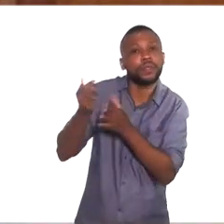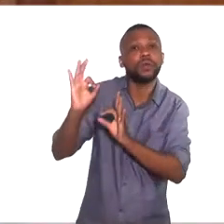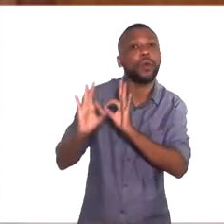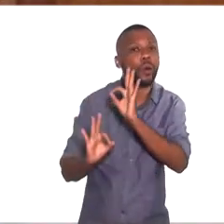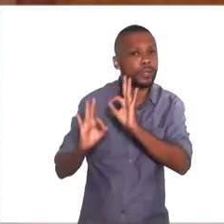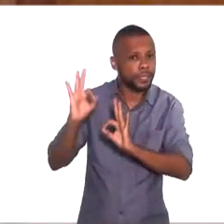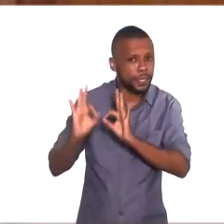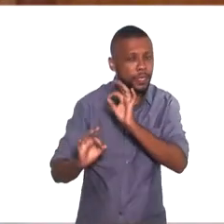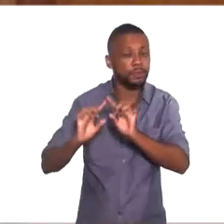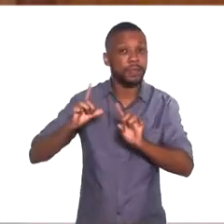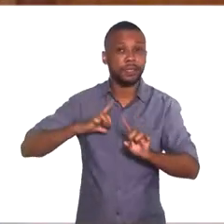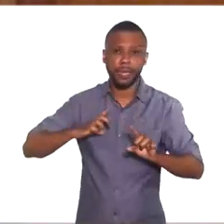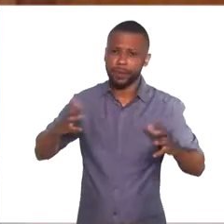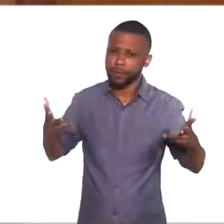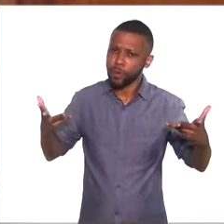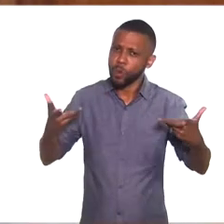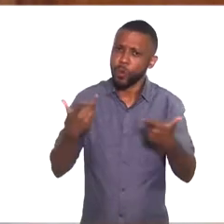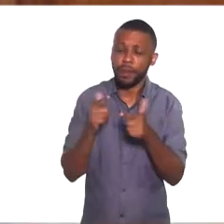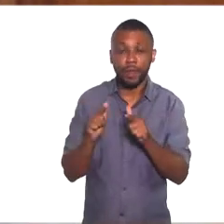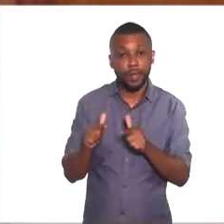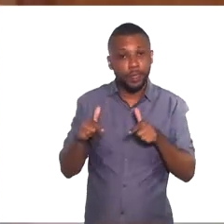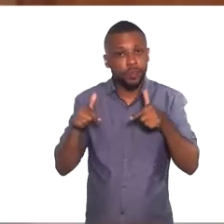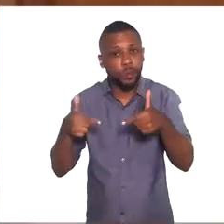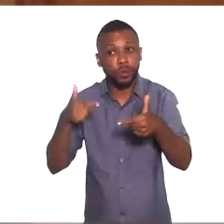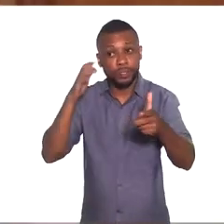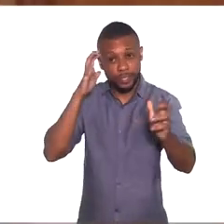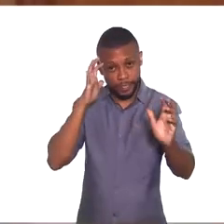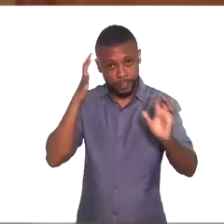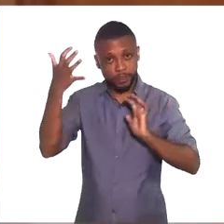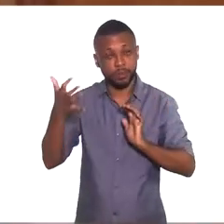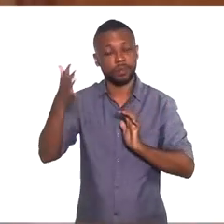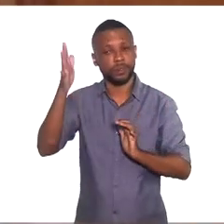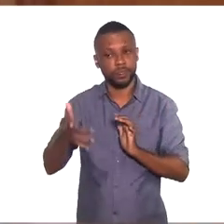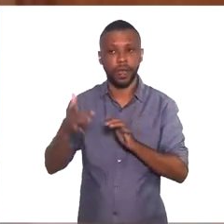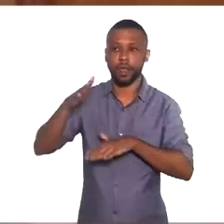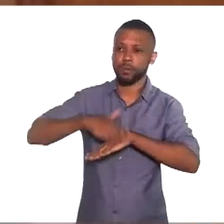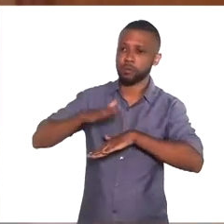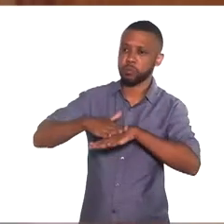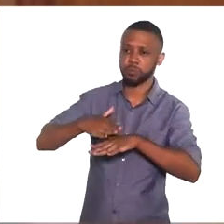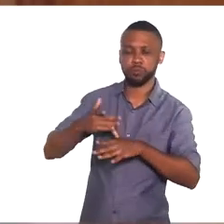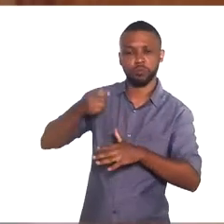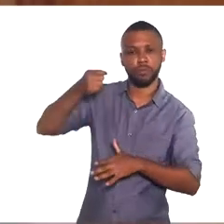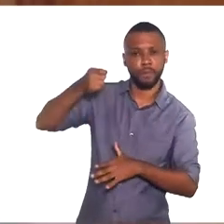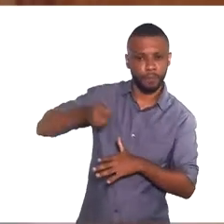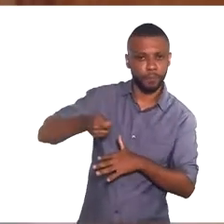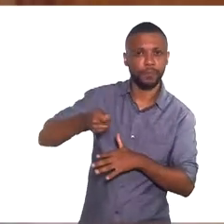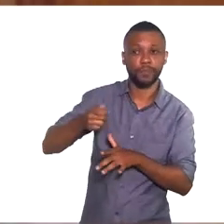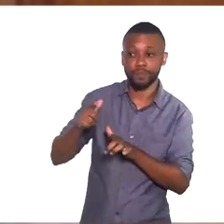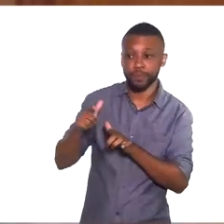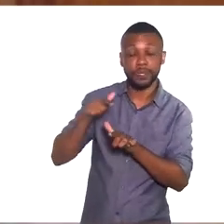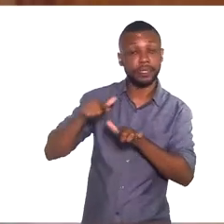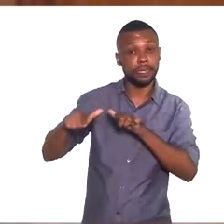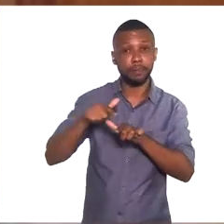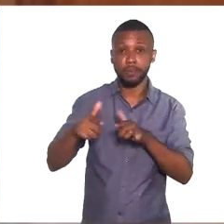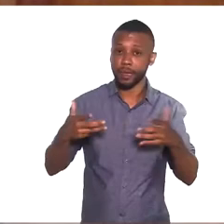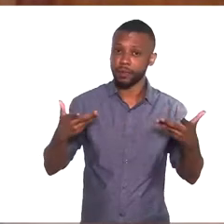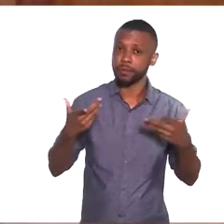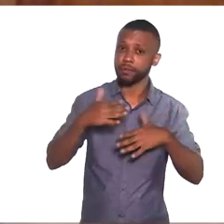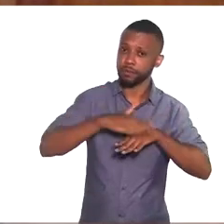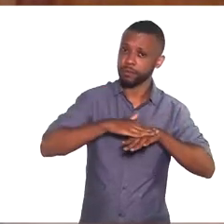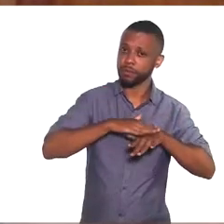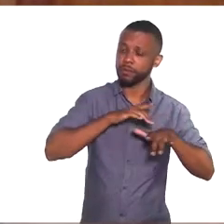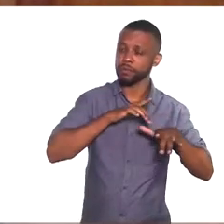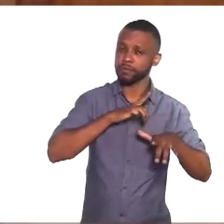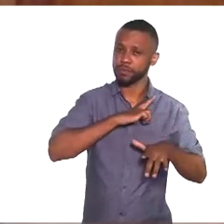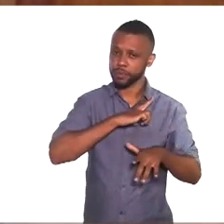está se estruturando mas tem belas realizações e belas decisões já tomadas e belos trabalhos